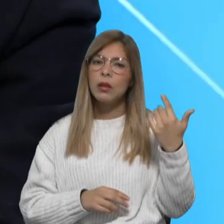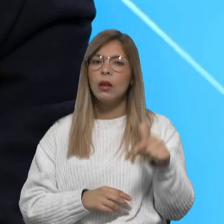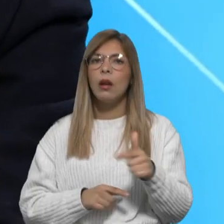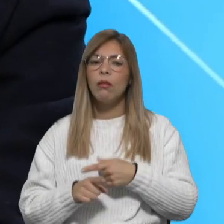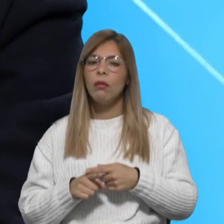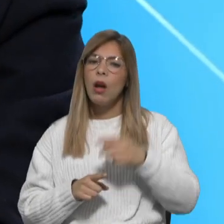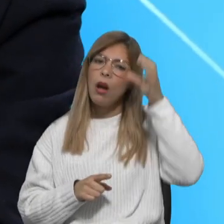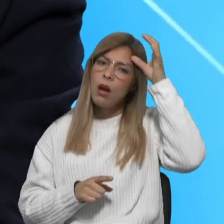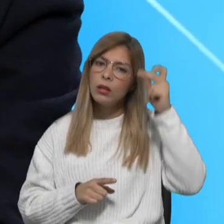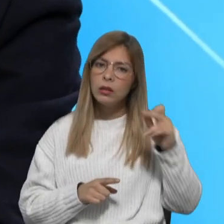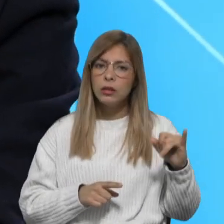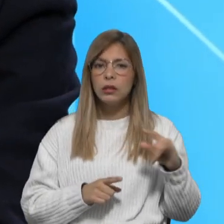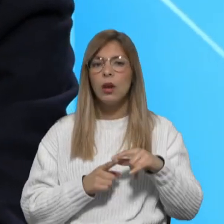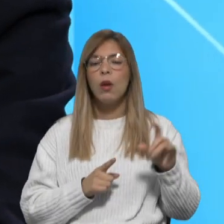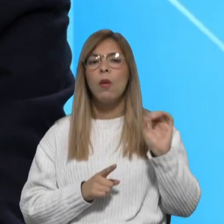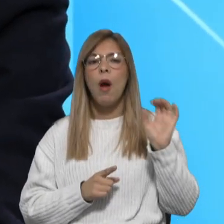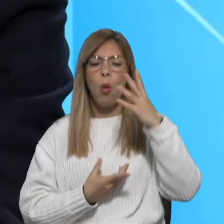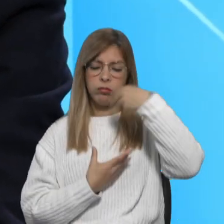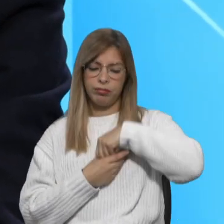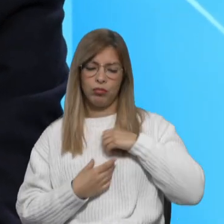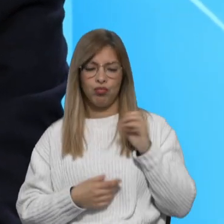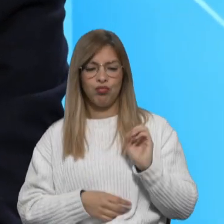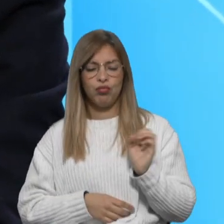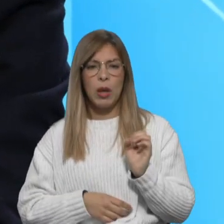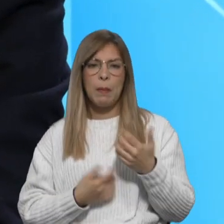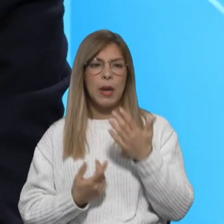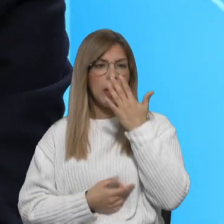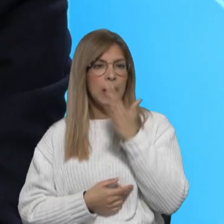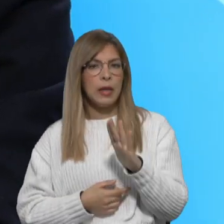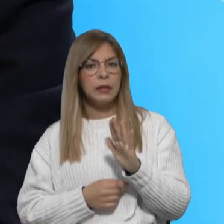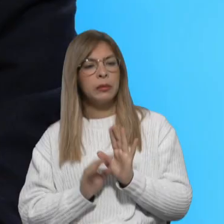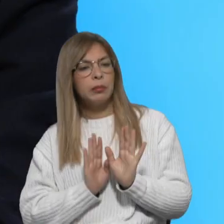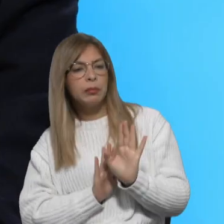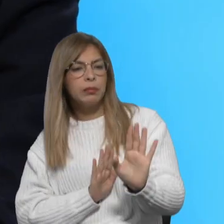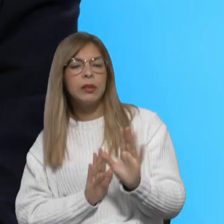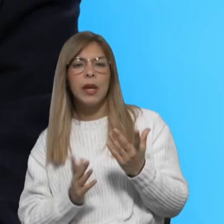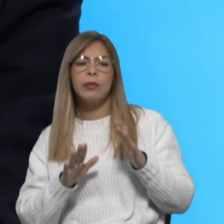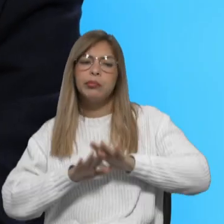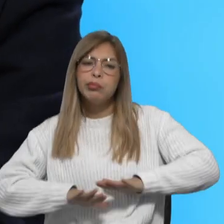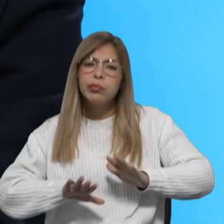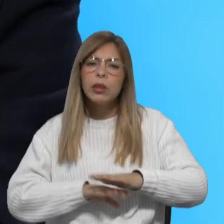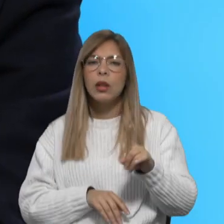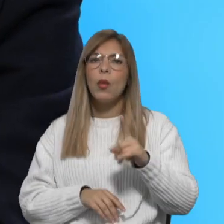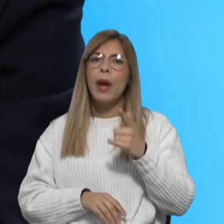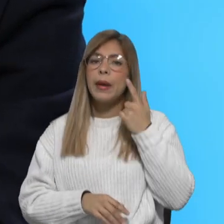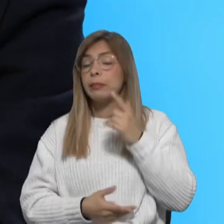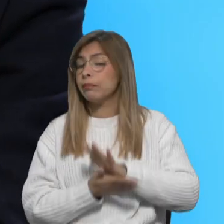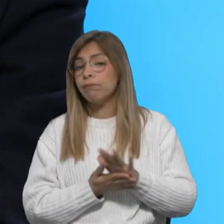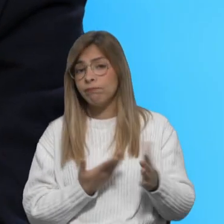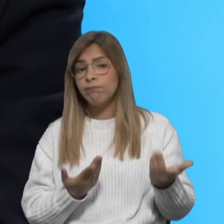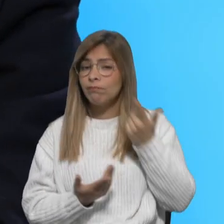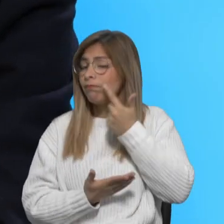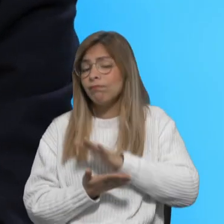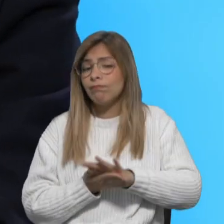inteligência artificial ou que ela não está metida nas suas vidas. Podem ter uma atitude hostil diante desta realidade nova. Eu nem diria que é hostil, é por... desconhecimento. É desconhecimento, é